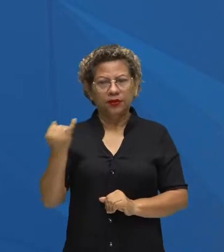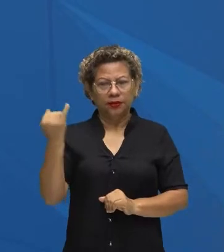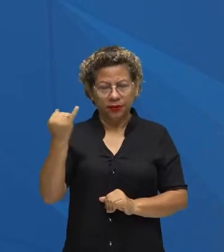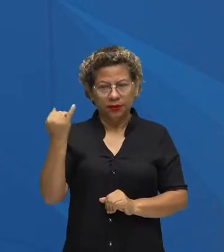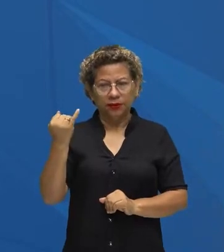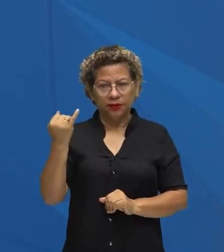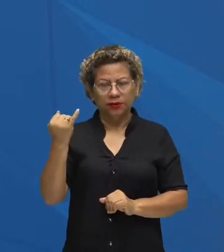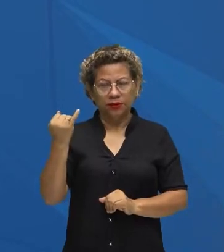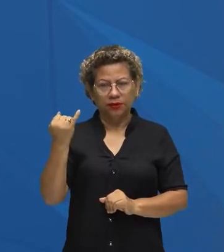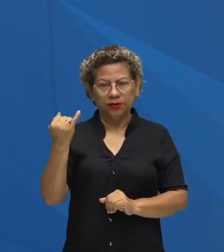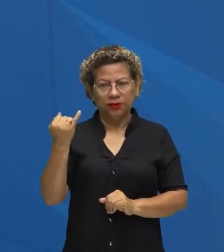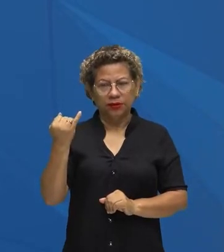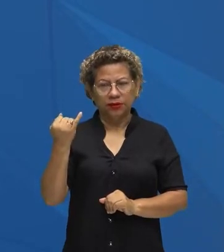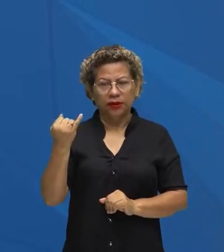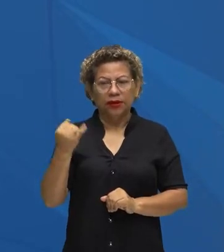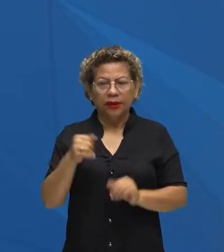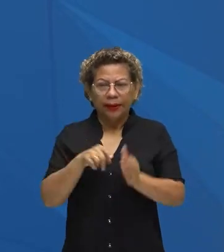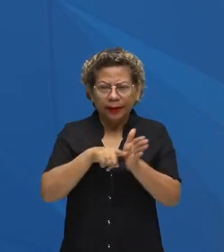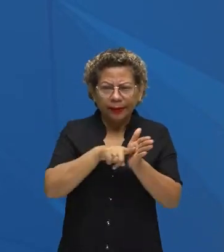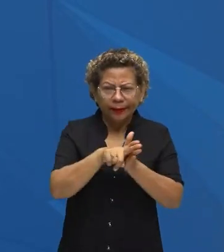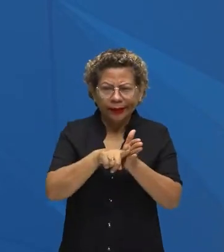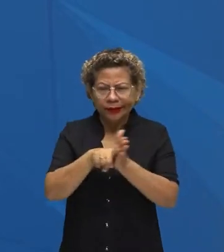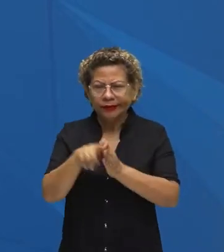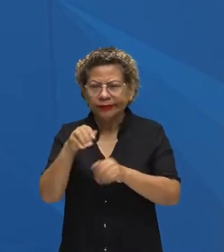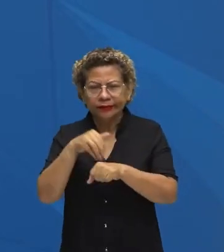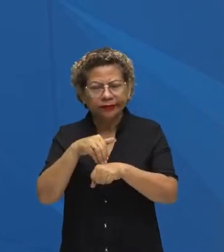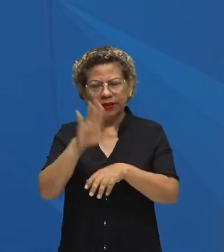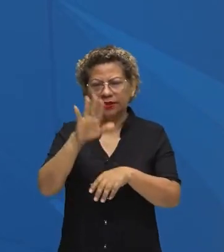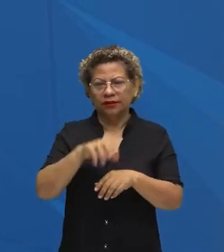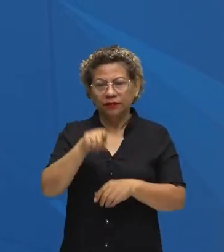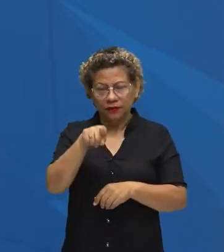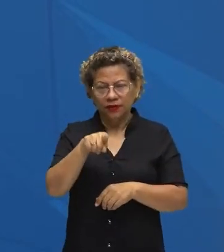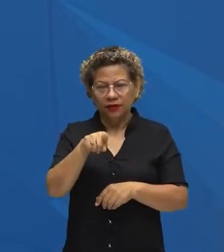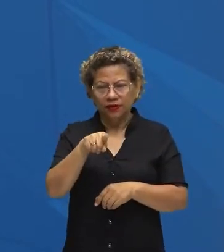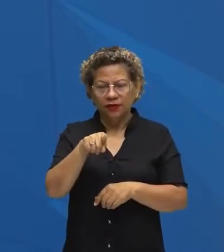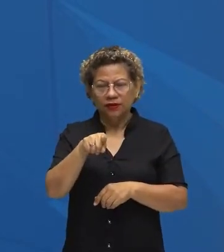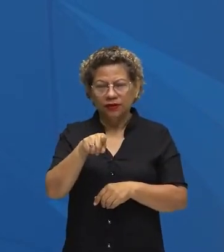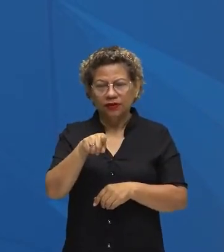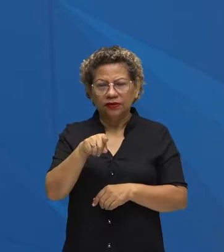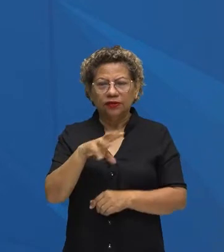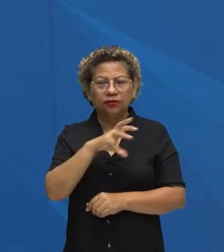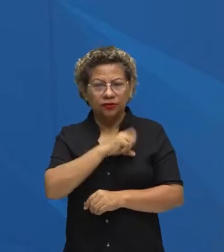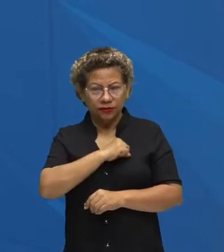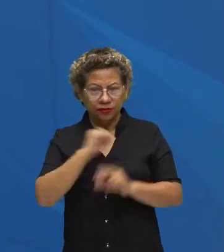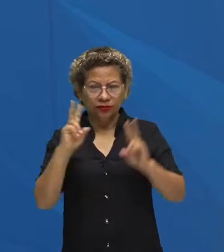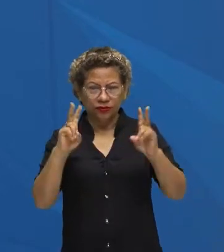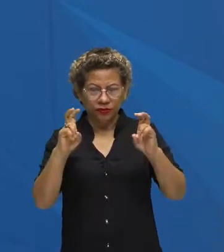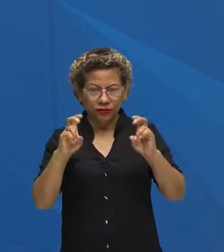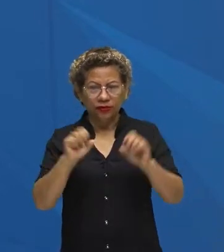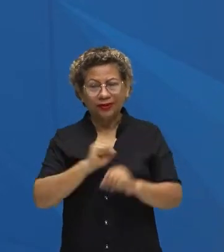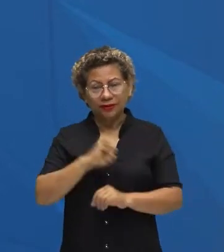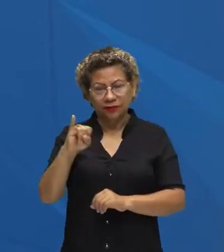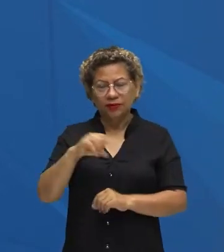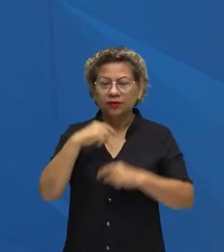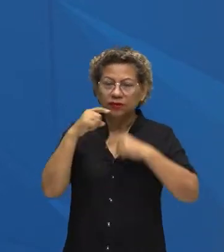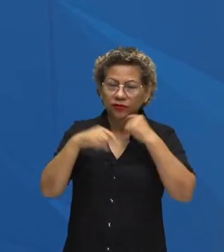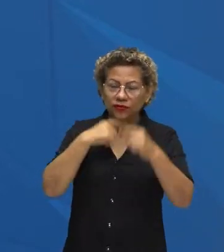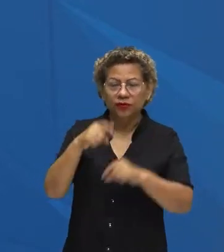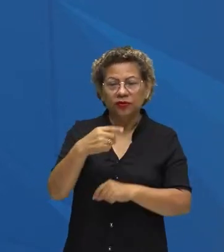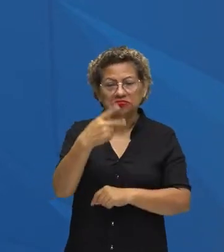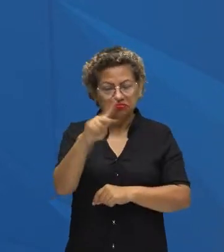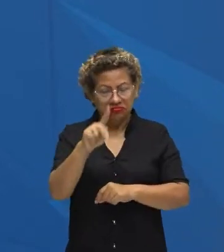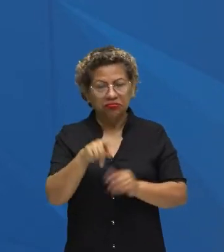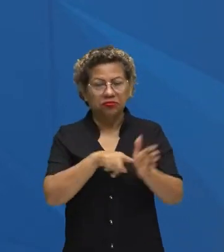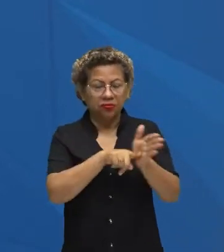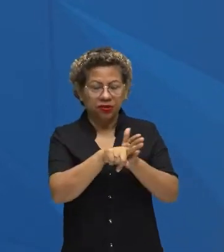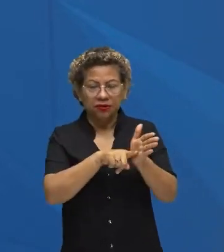pesquisar mais, isso mesmo. Gostou do tema? Quer saber mais? Ficou com alguma dúvida? Pesquise, né? Anote,